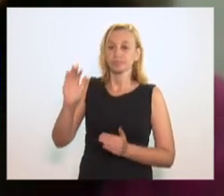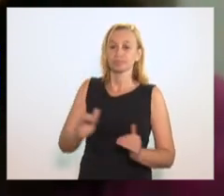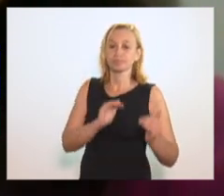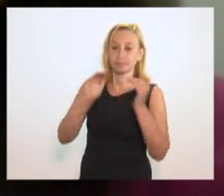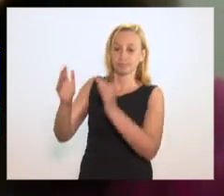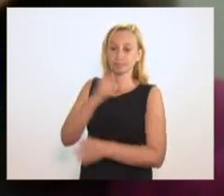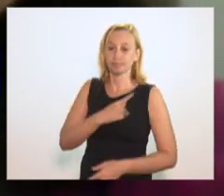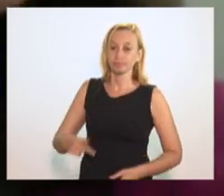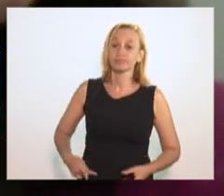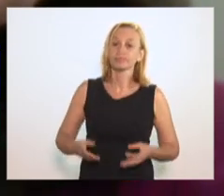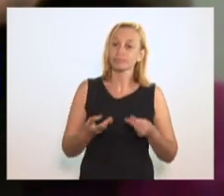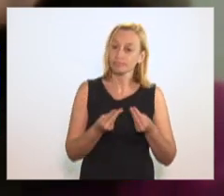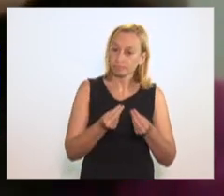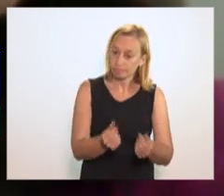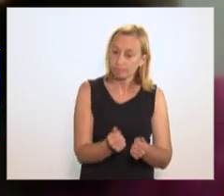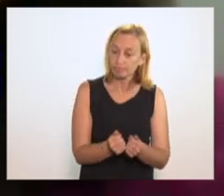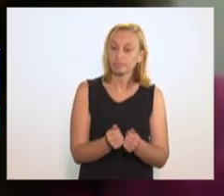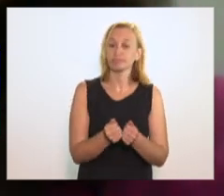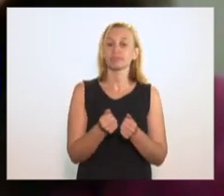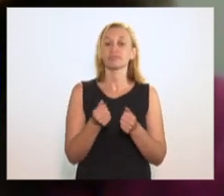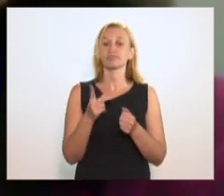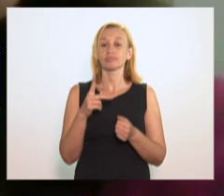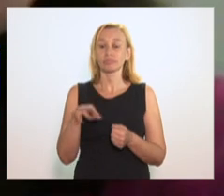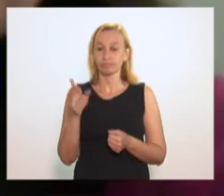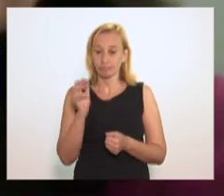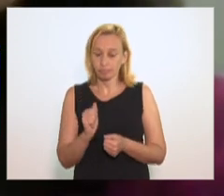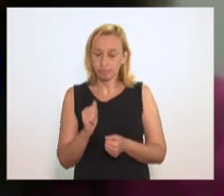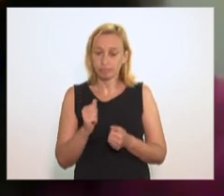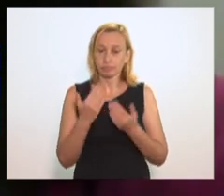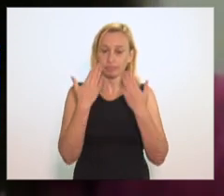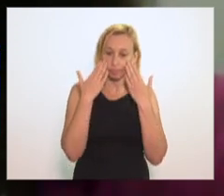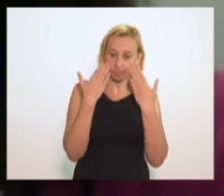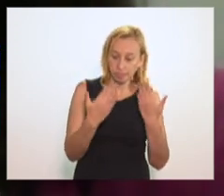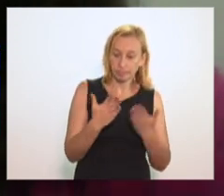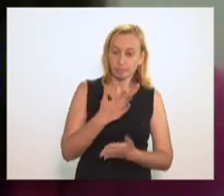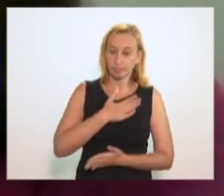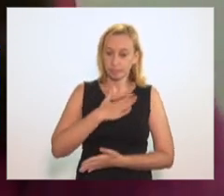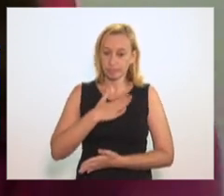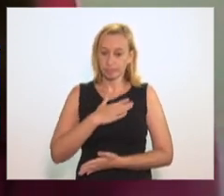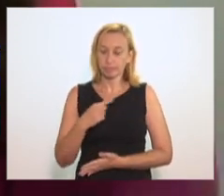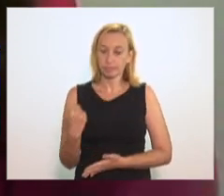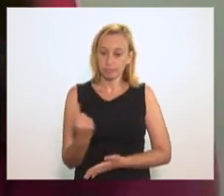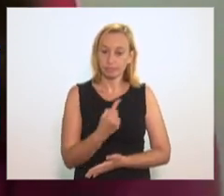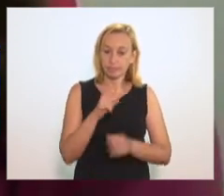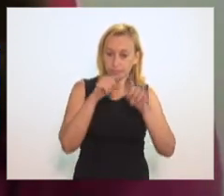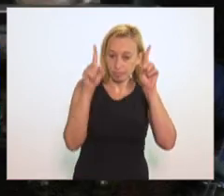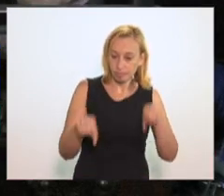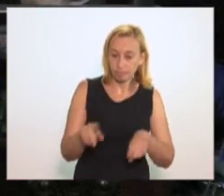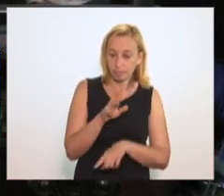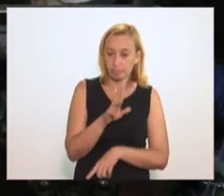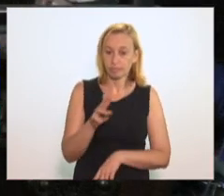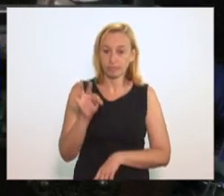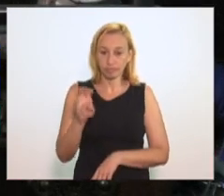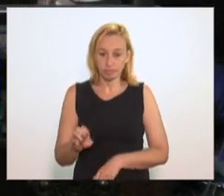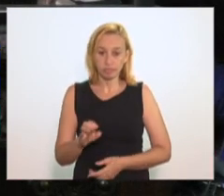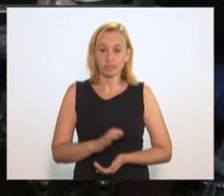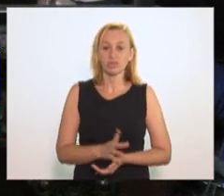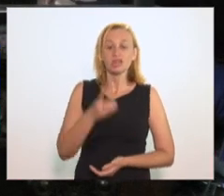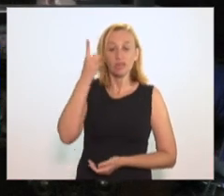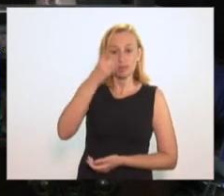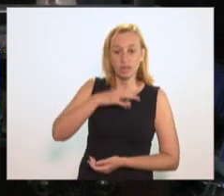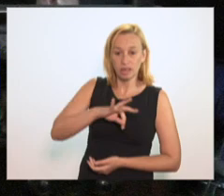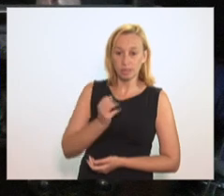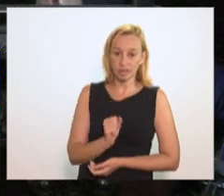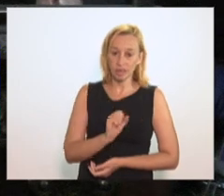sensível a essa ponderação apresentada por mim em nome dos servidores da Faietec deputada deputada martha